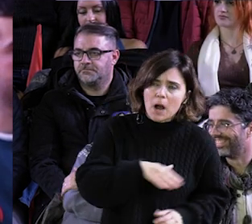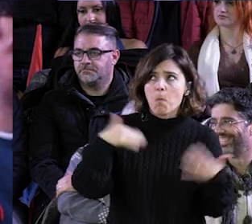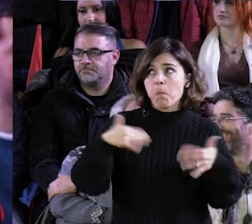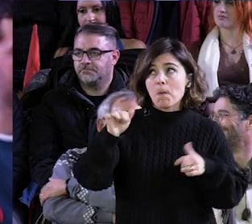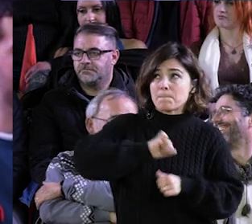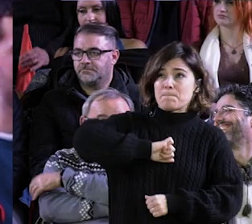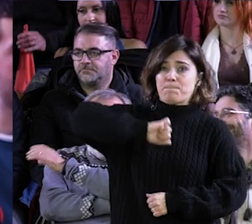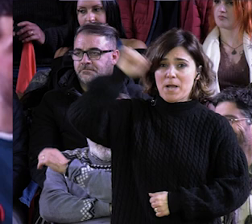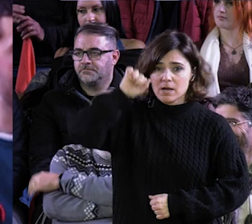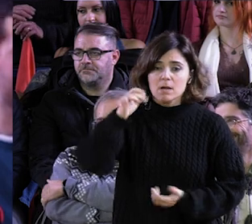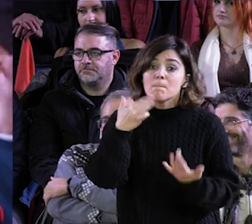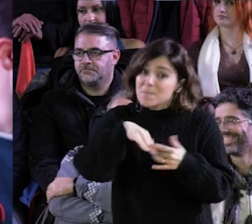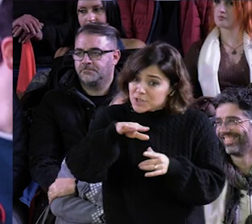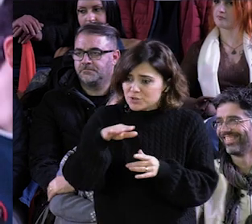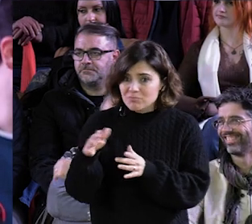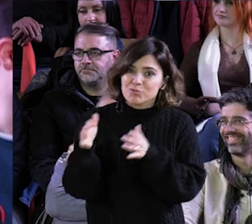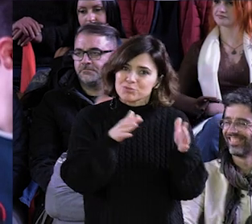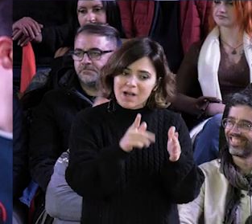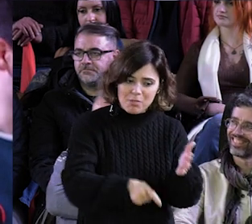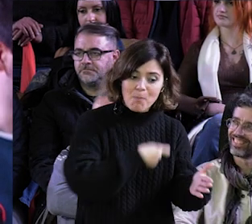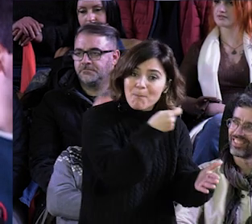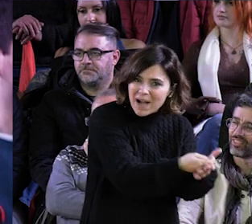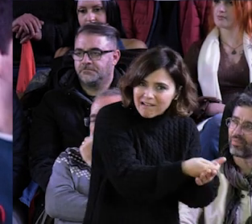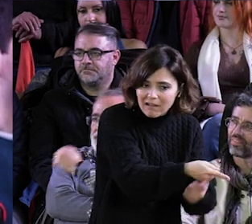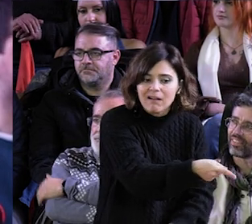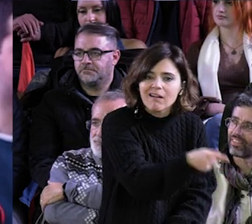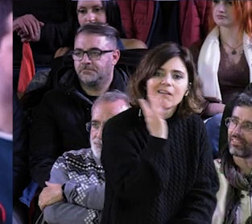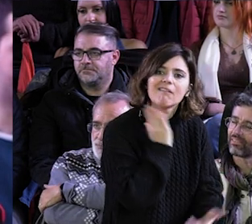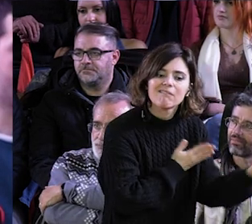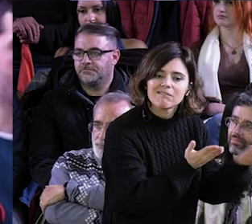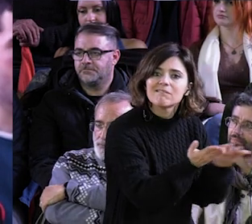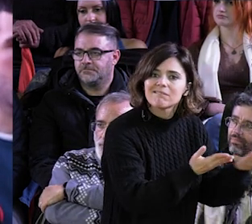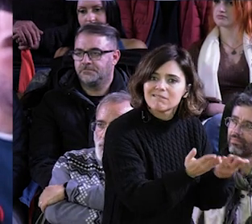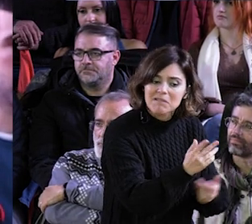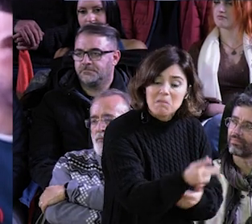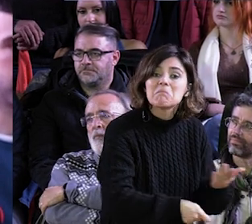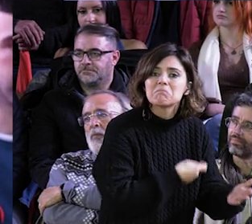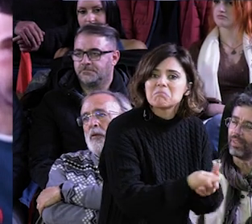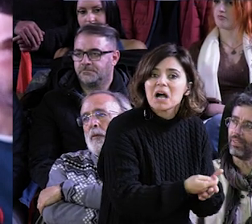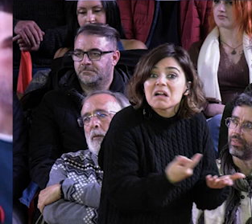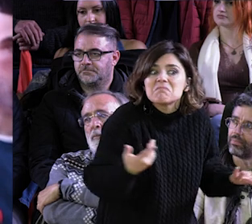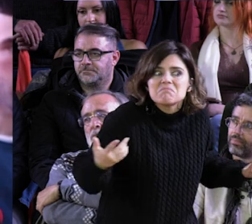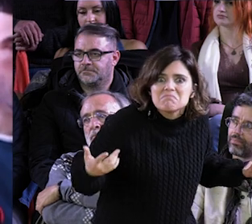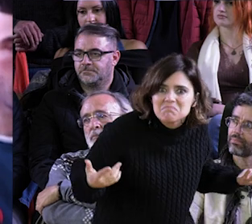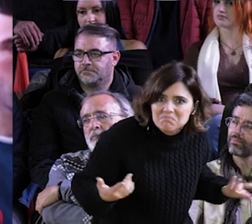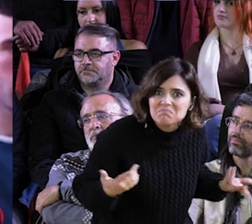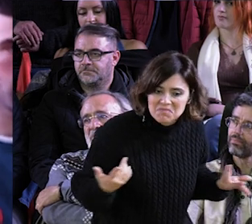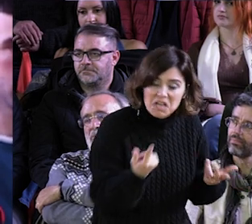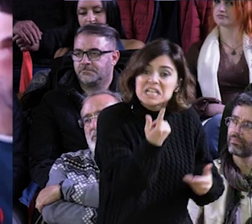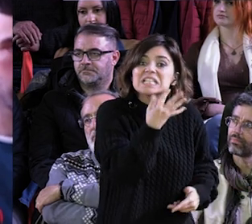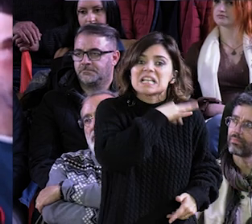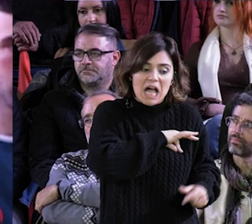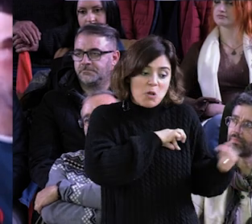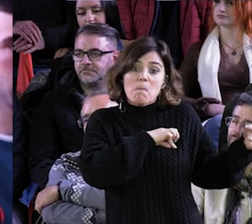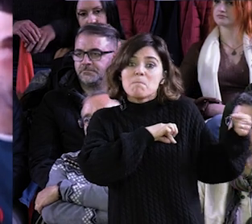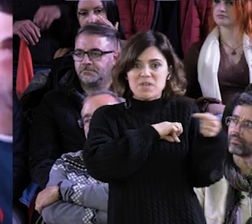mesmo tempo paga num mês o que ganha, na verdade, num mês, o que um dos seus trabalhadores, que ganha o salário mínimo,